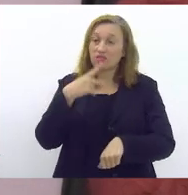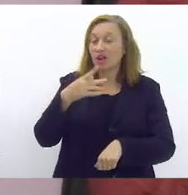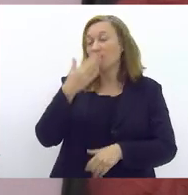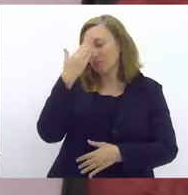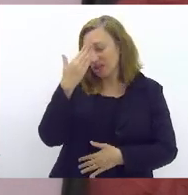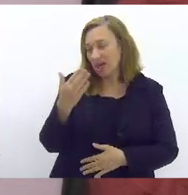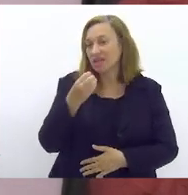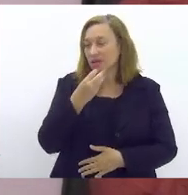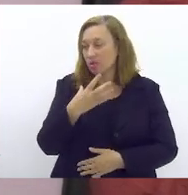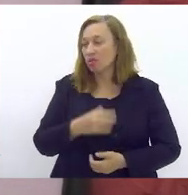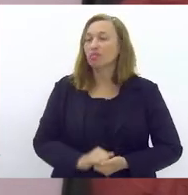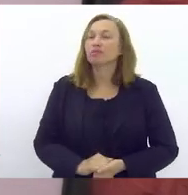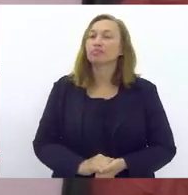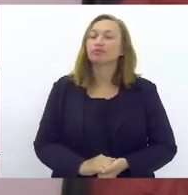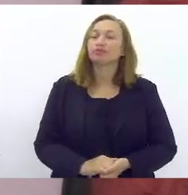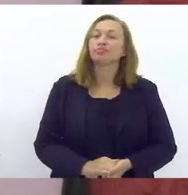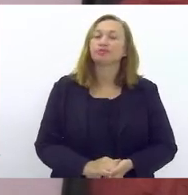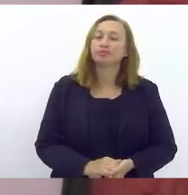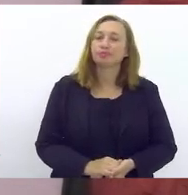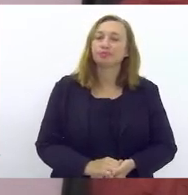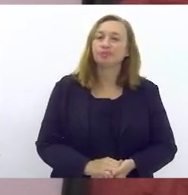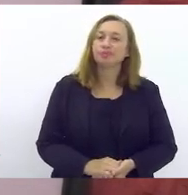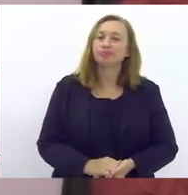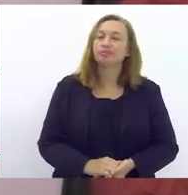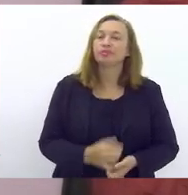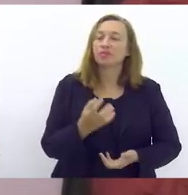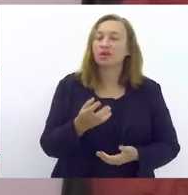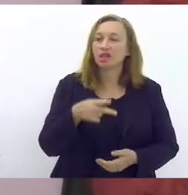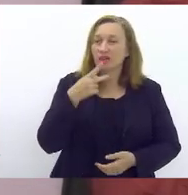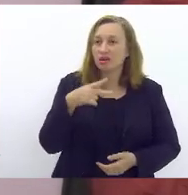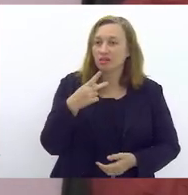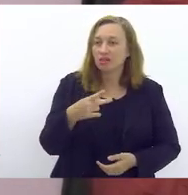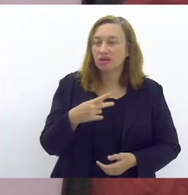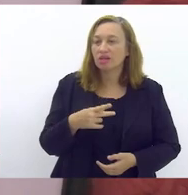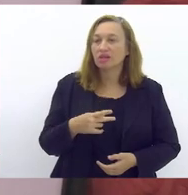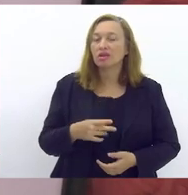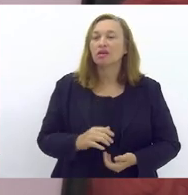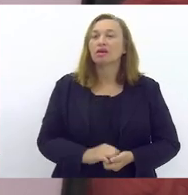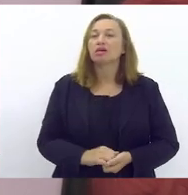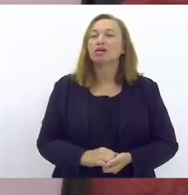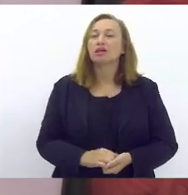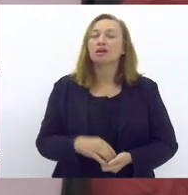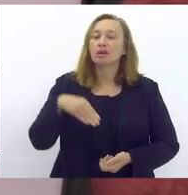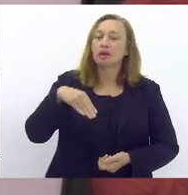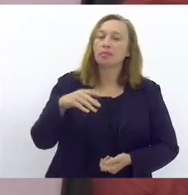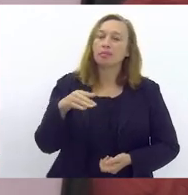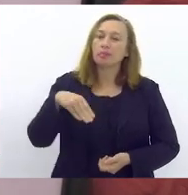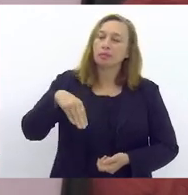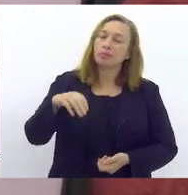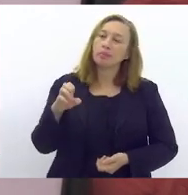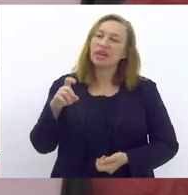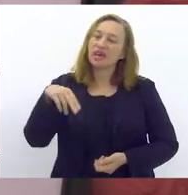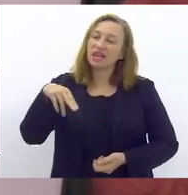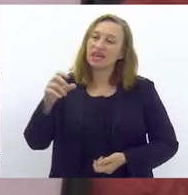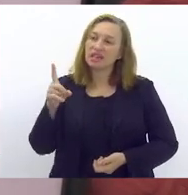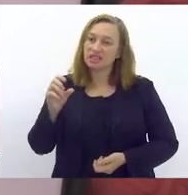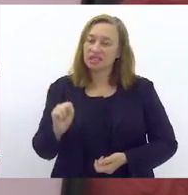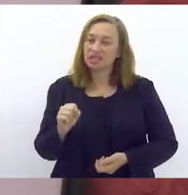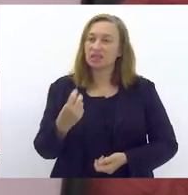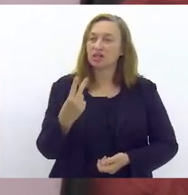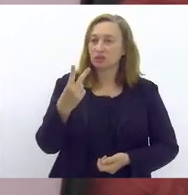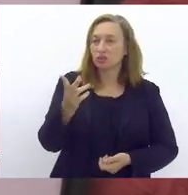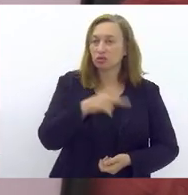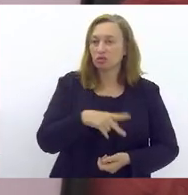que bom ouvir a senhora. Eu quero agora passar a palavra para o pessoal de Mendes. Tem duas professoras, né? Angelita e